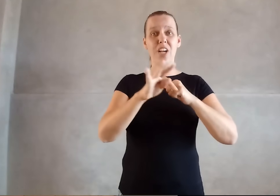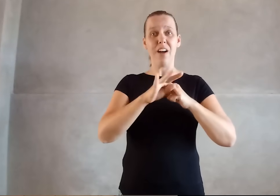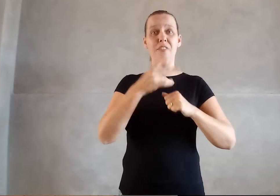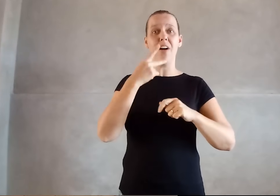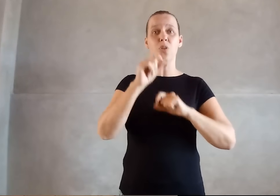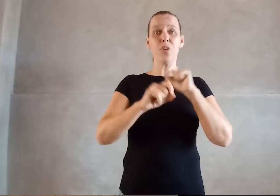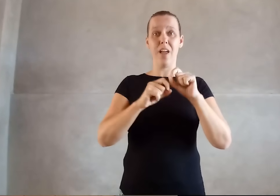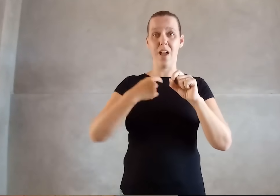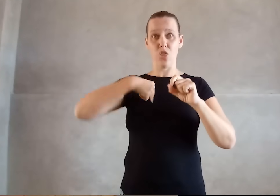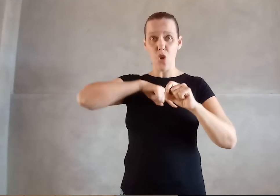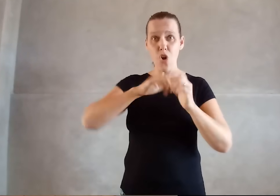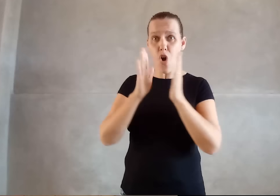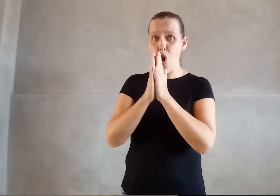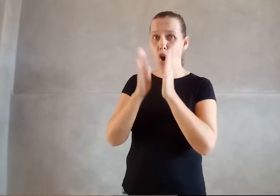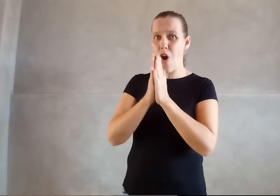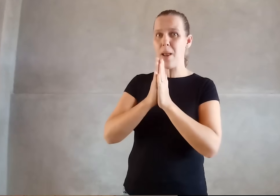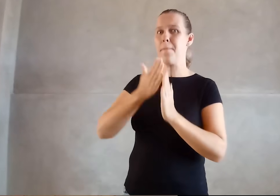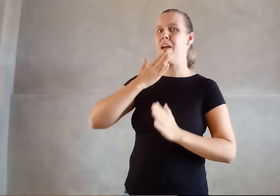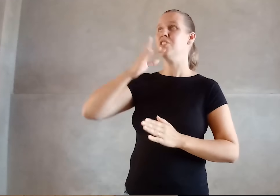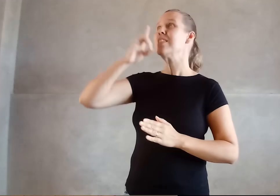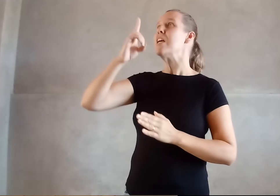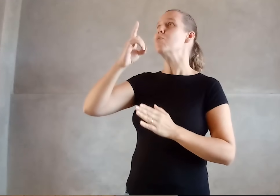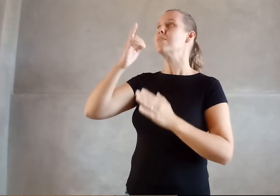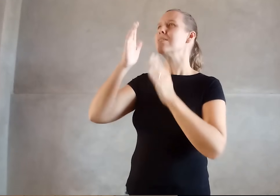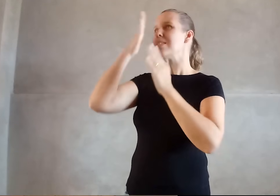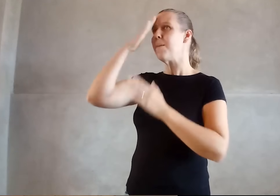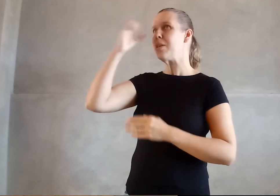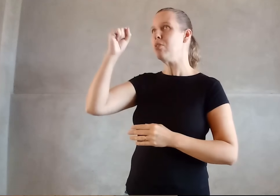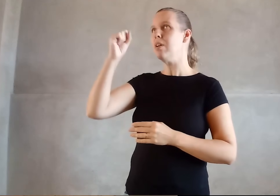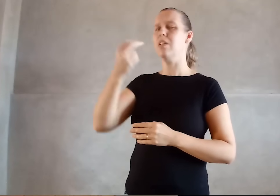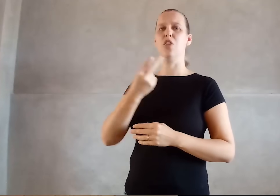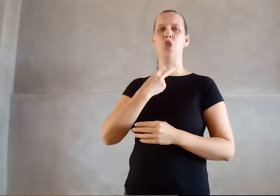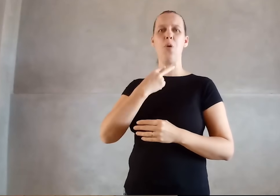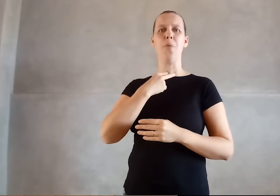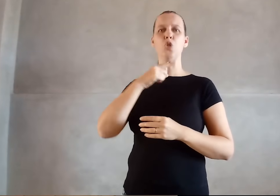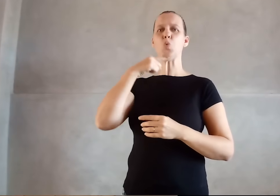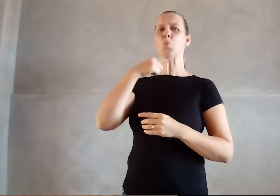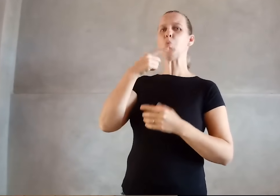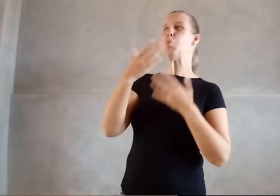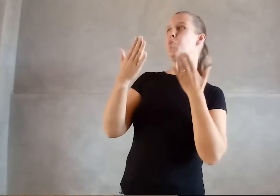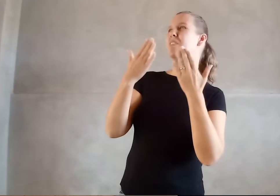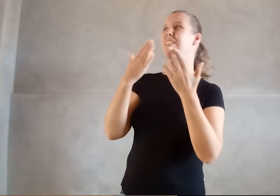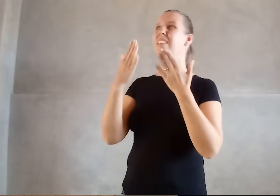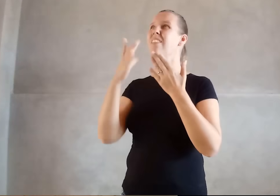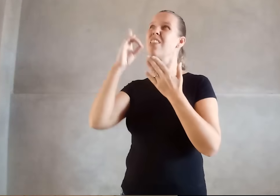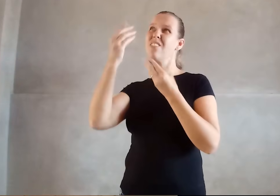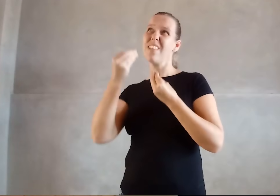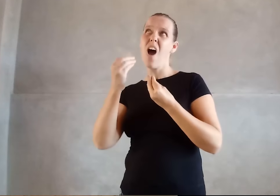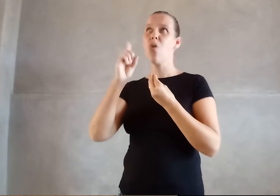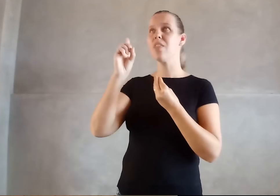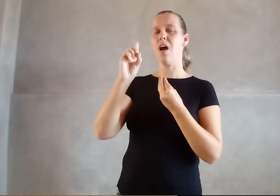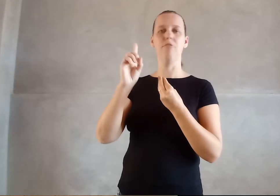vamos orar e pedir a Deus sabedoria, nós não podemos orar duvidando que Deus vai reter a sabedoria.